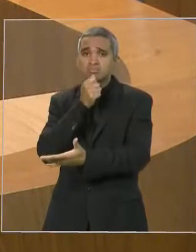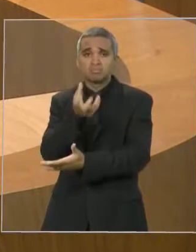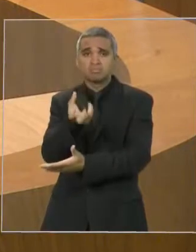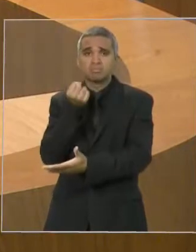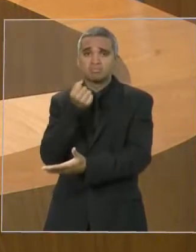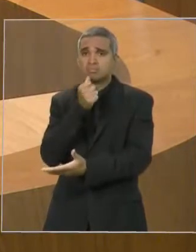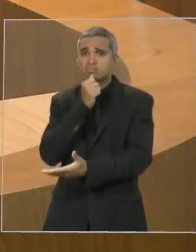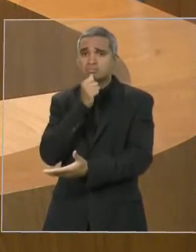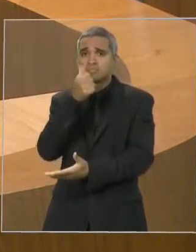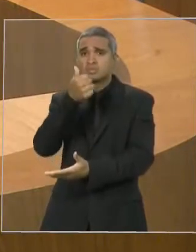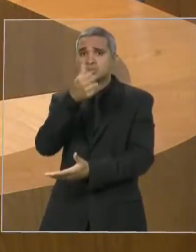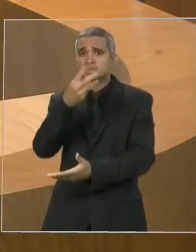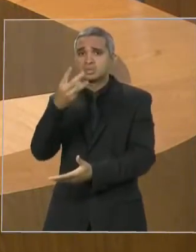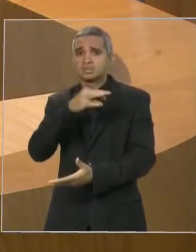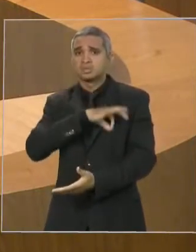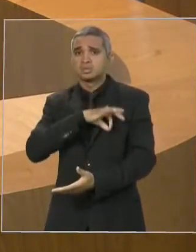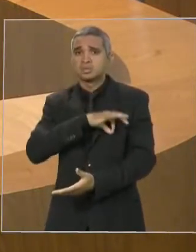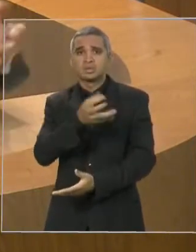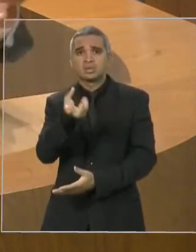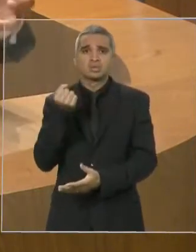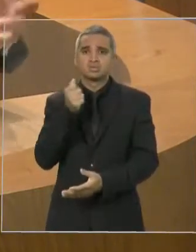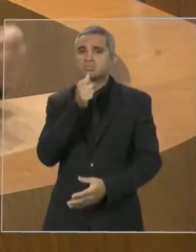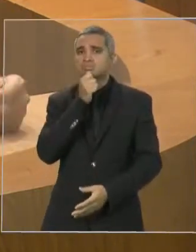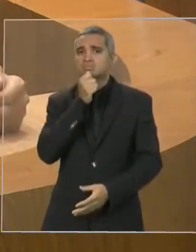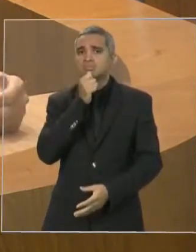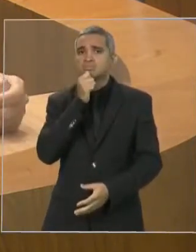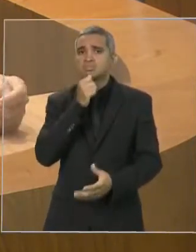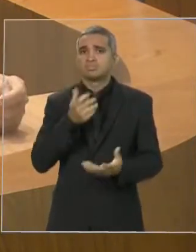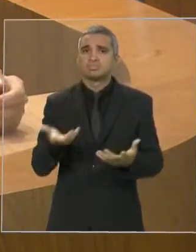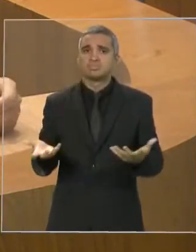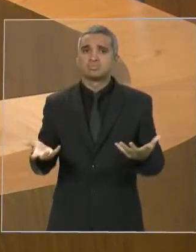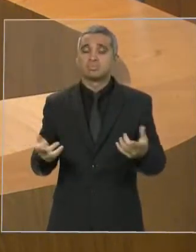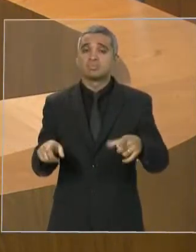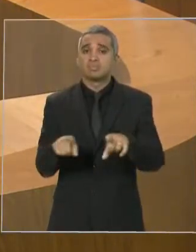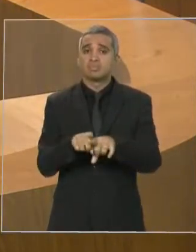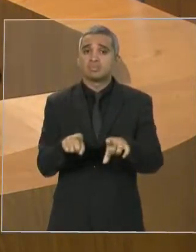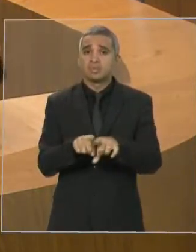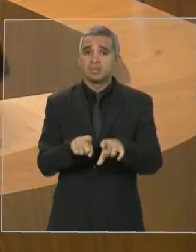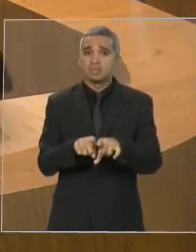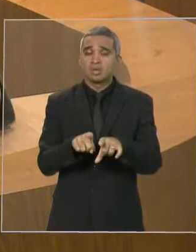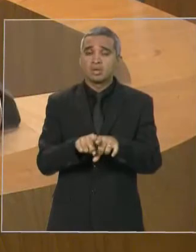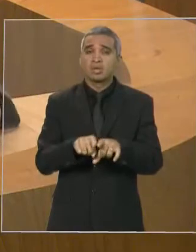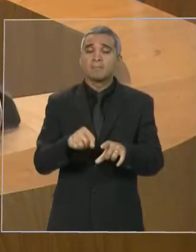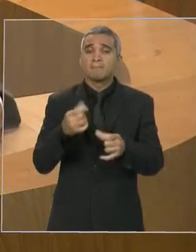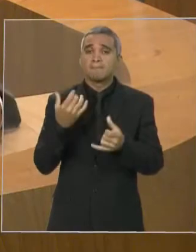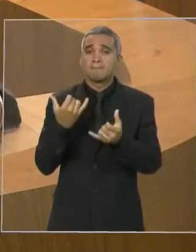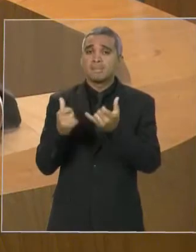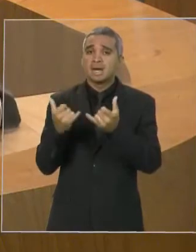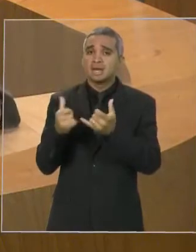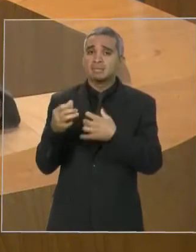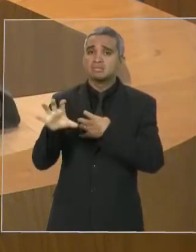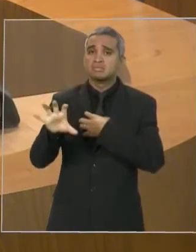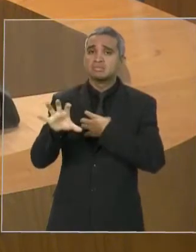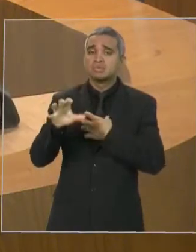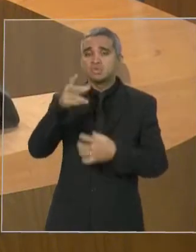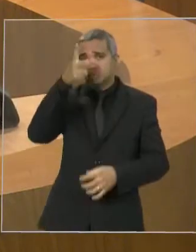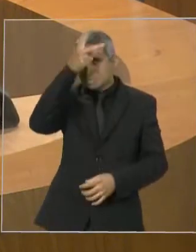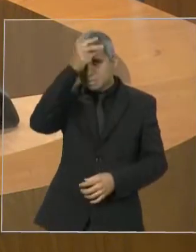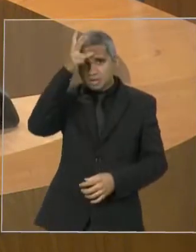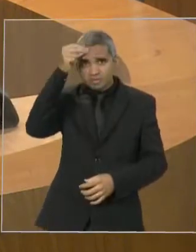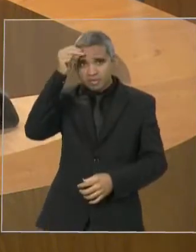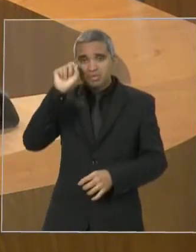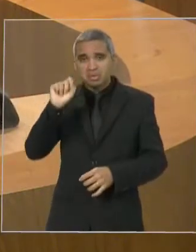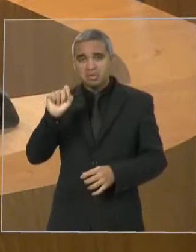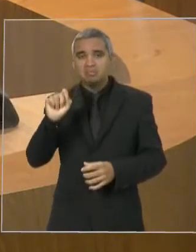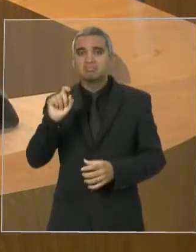Aí vem mais. Me parece que o prefeito não se contenta. No pagamento